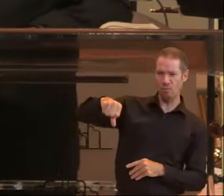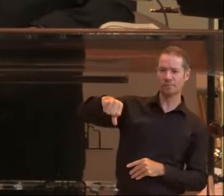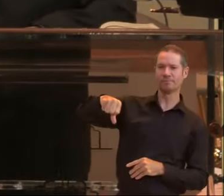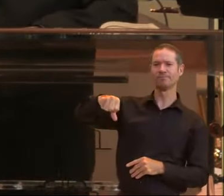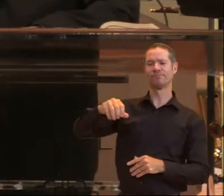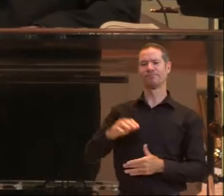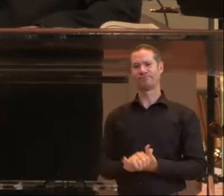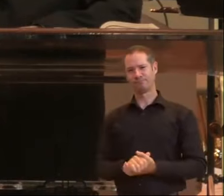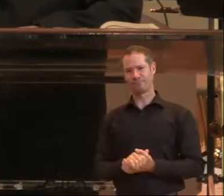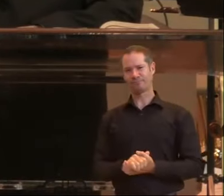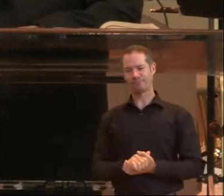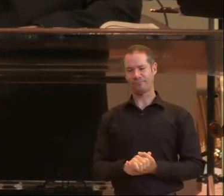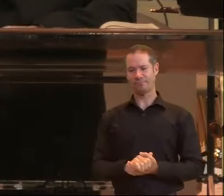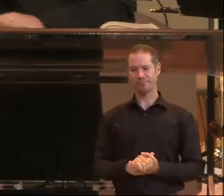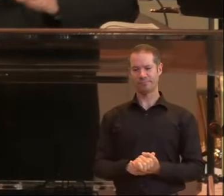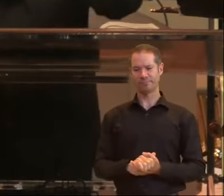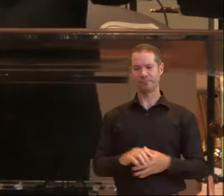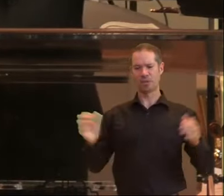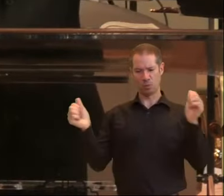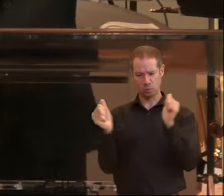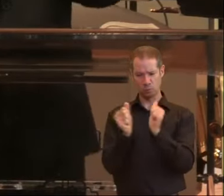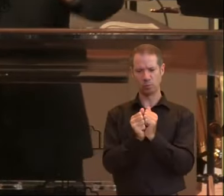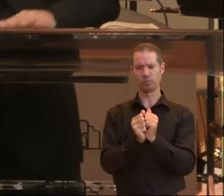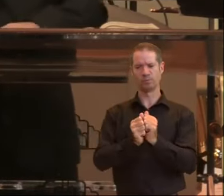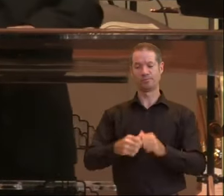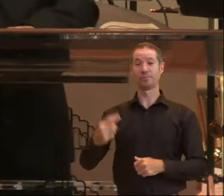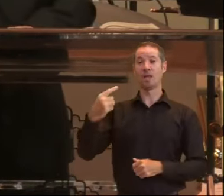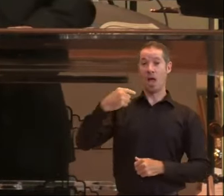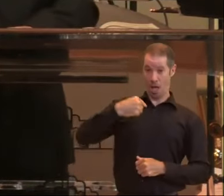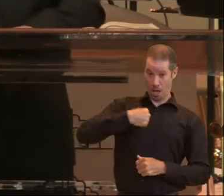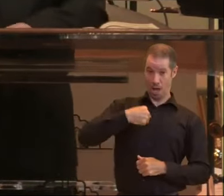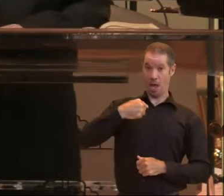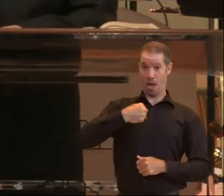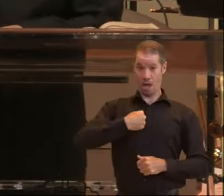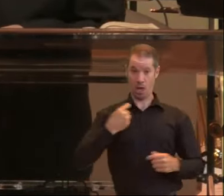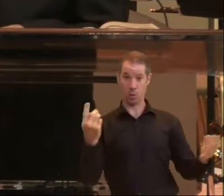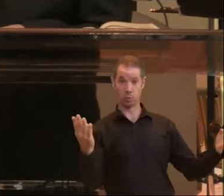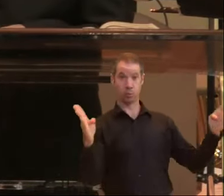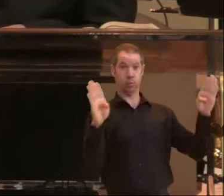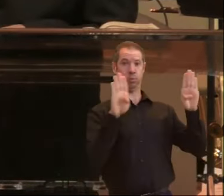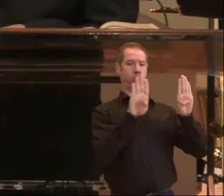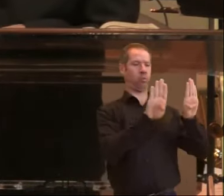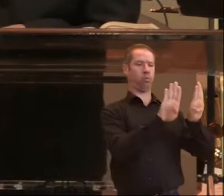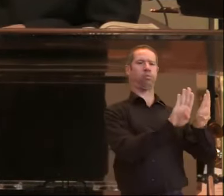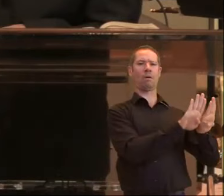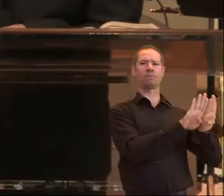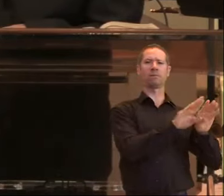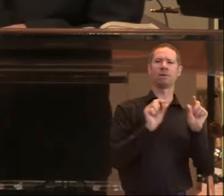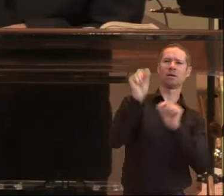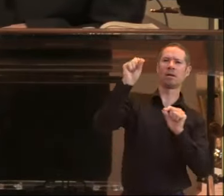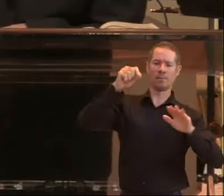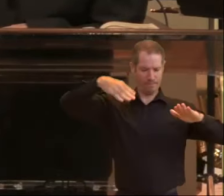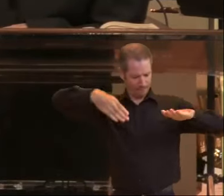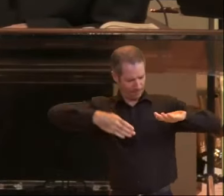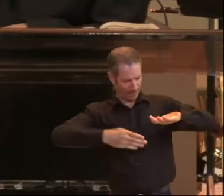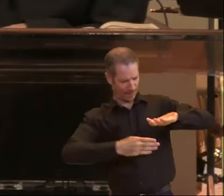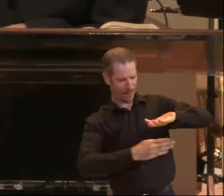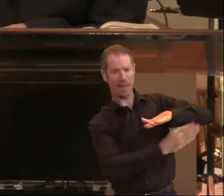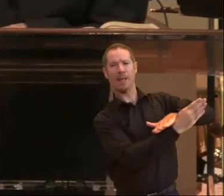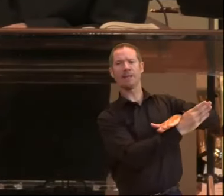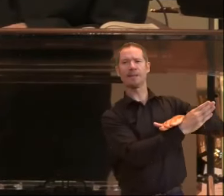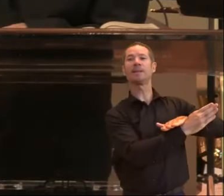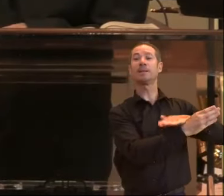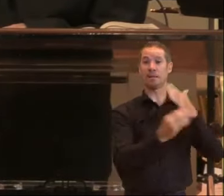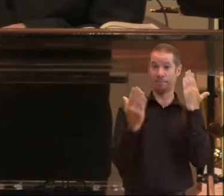Você coloca ali o verso 9. Vamos juntos? Eu sou a porta. Quem entra por